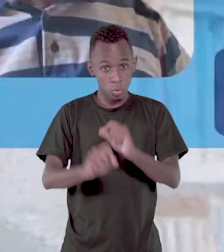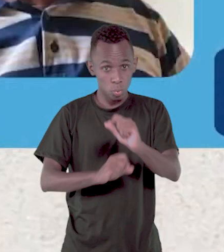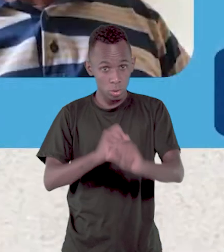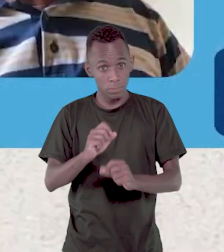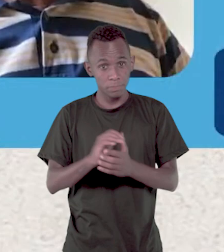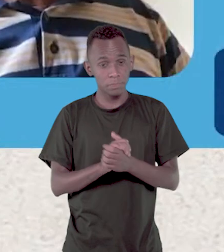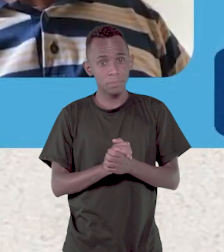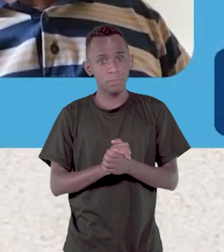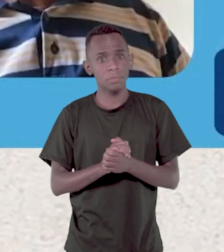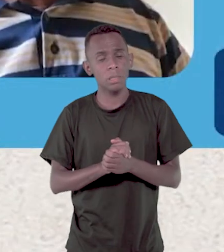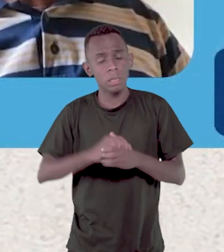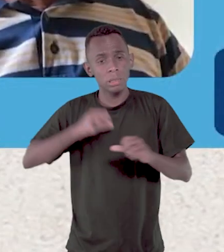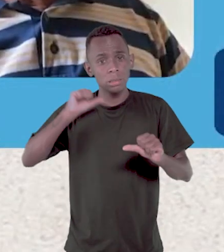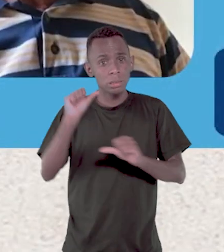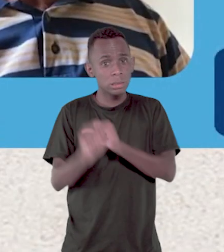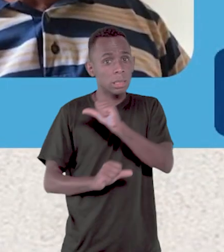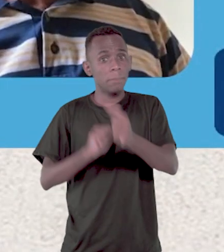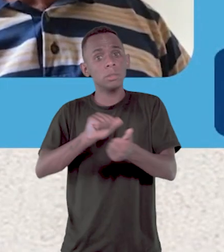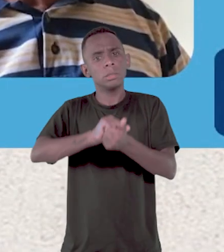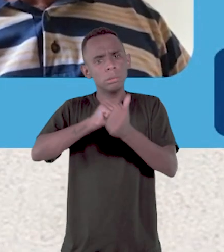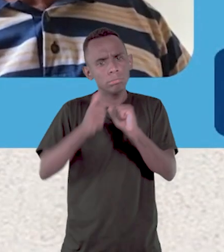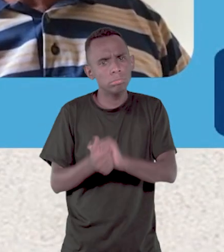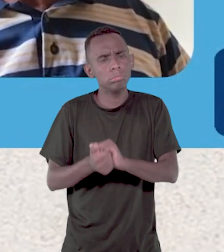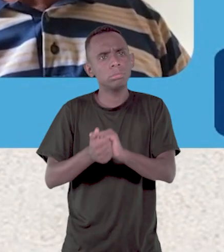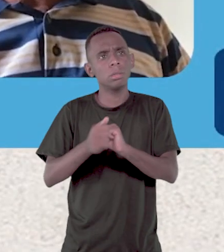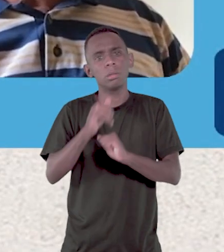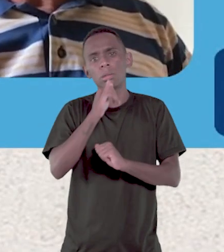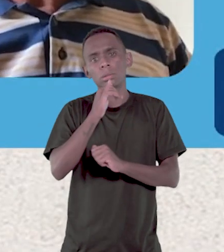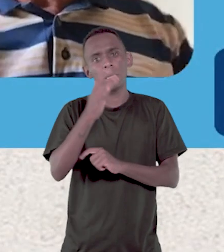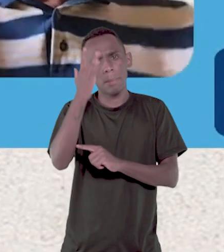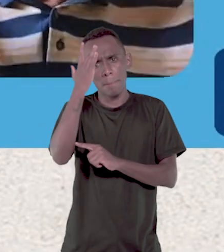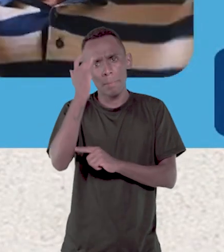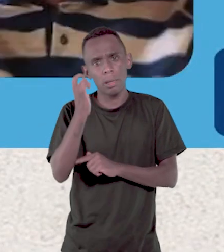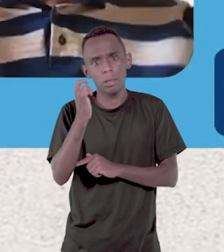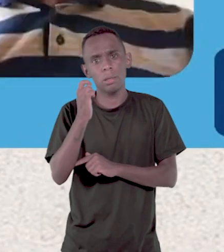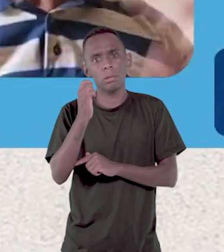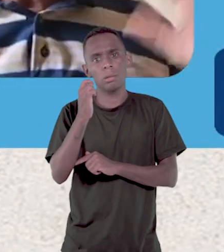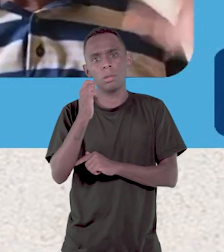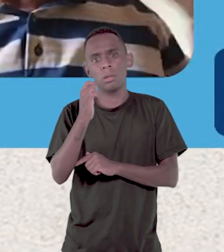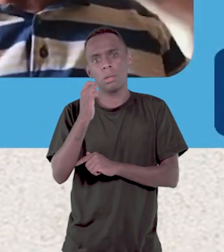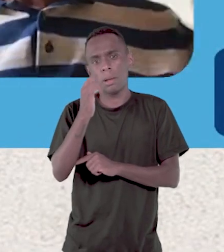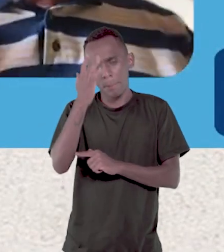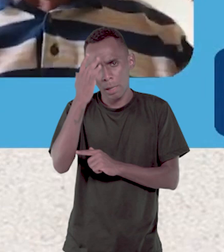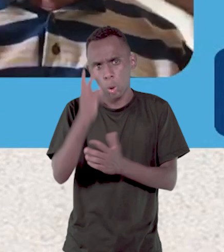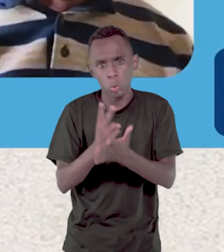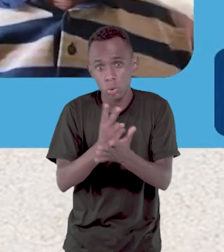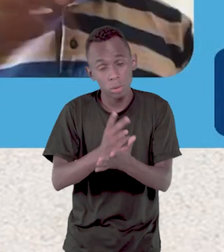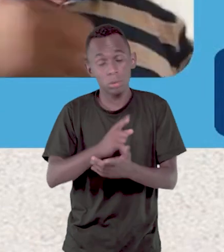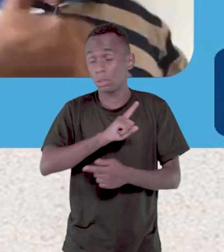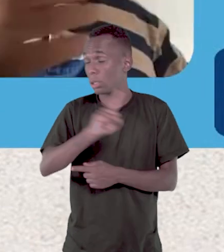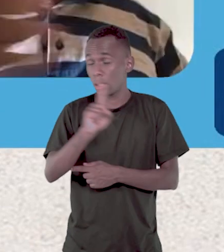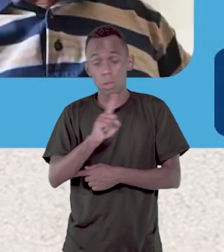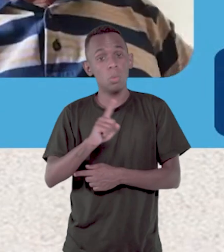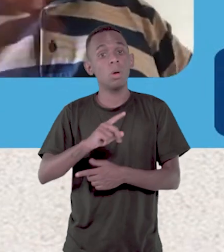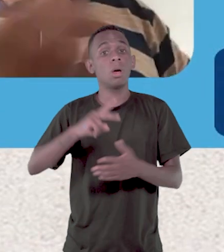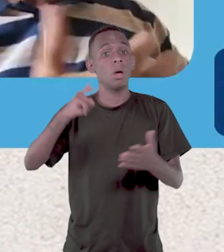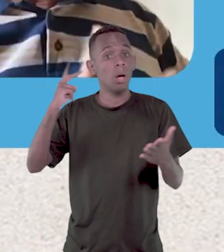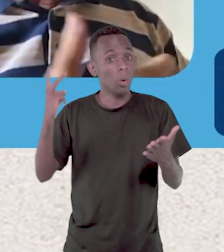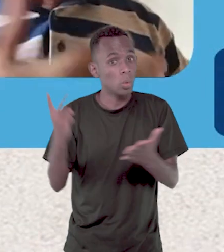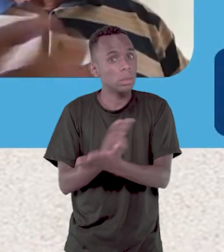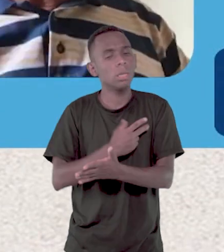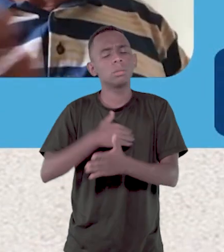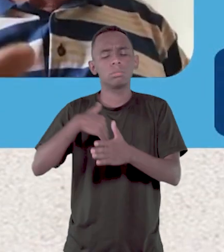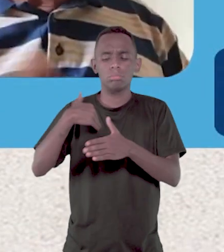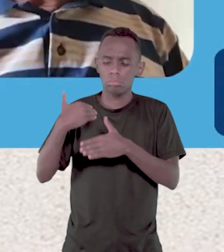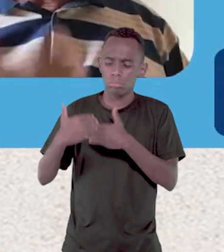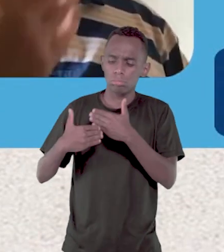dizer, as mudanças, né, elas não ocorrem assim, amanhã vai acontecer o modernismo. Não, é uma coisa que